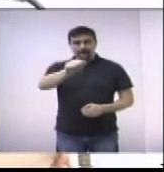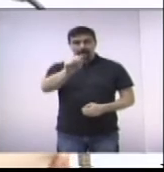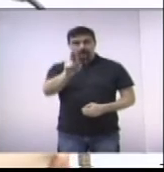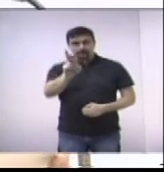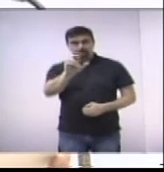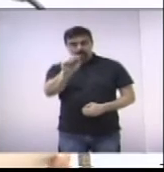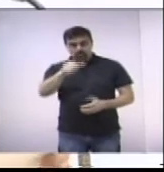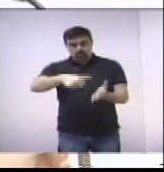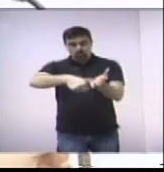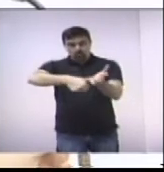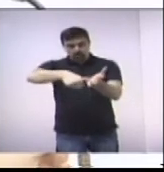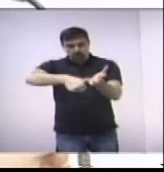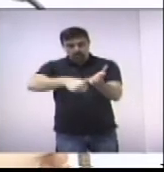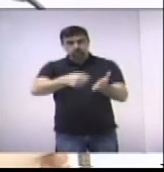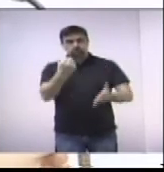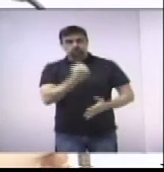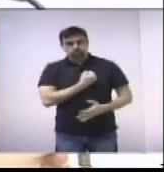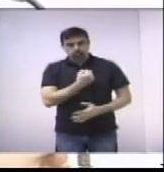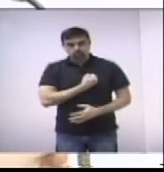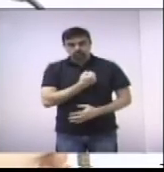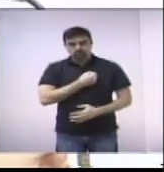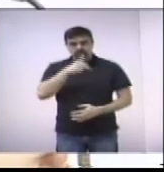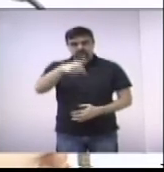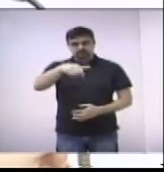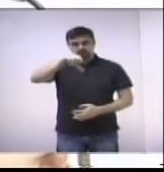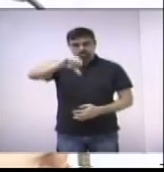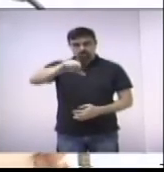de identidade, registro geral número